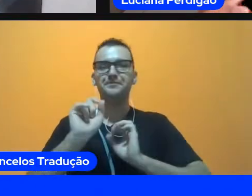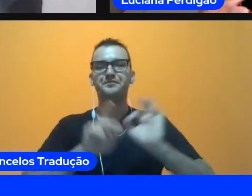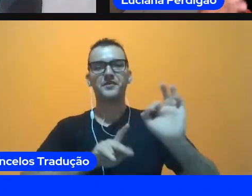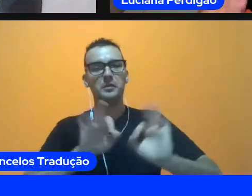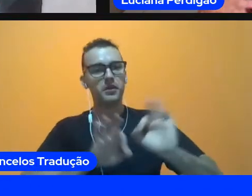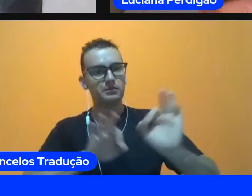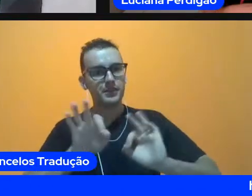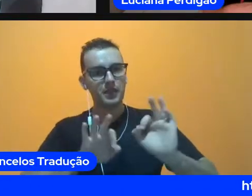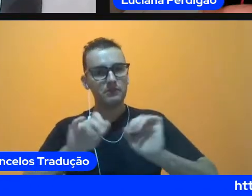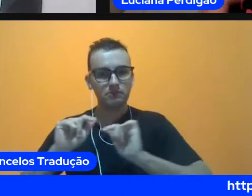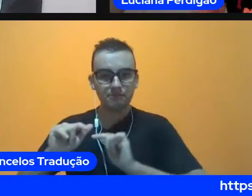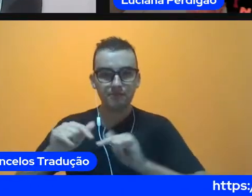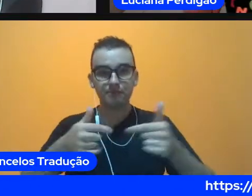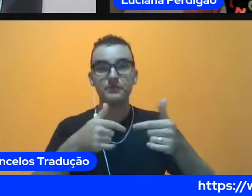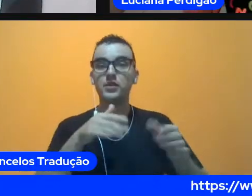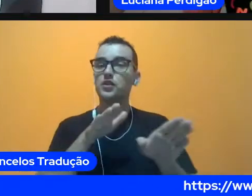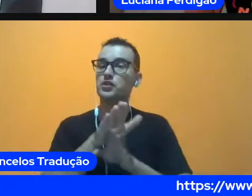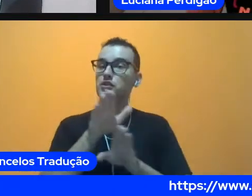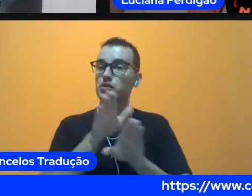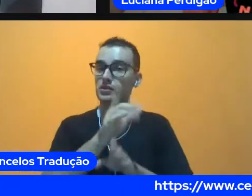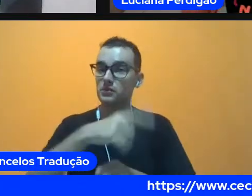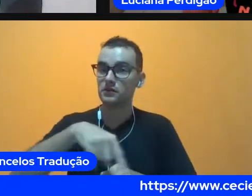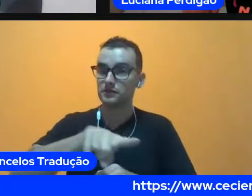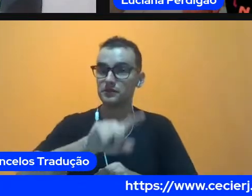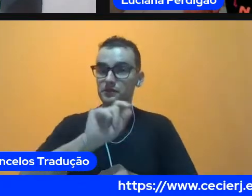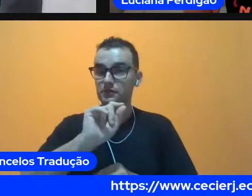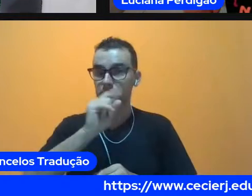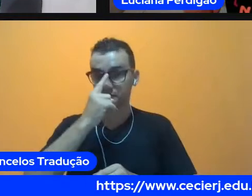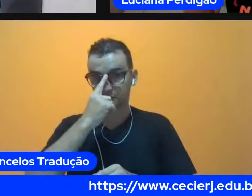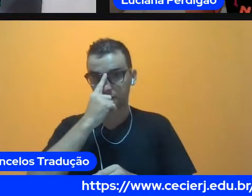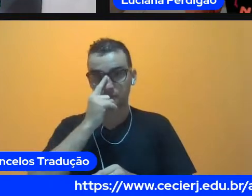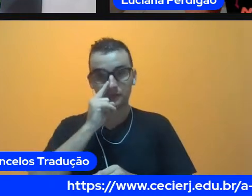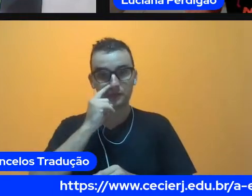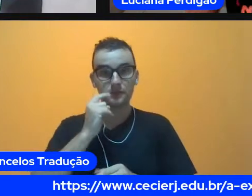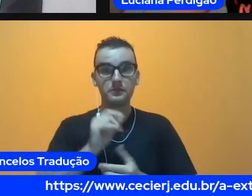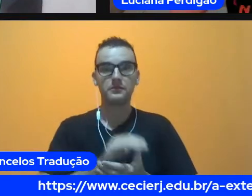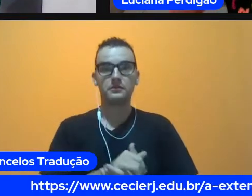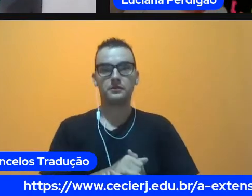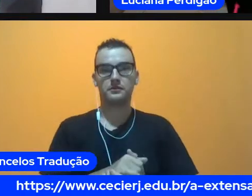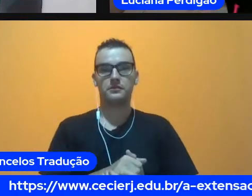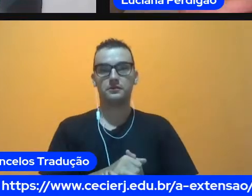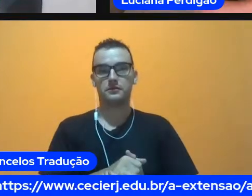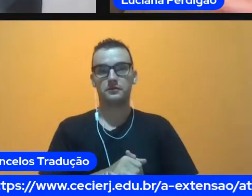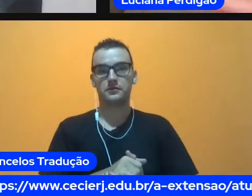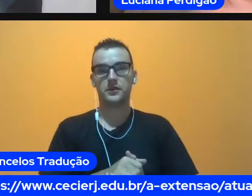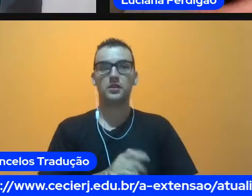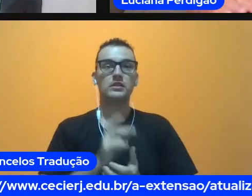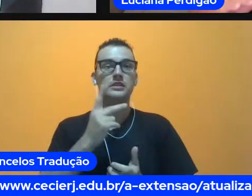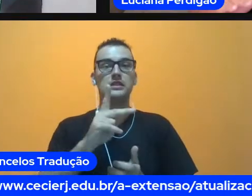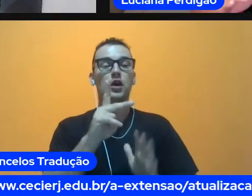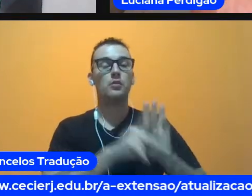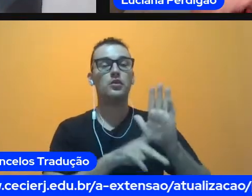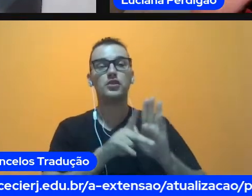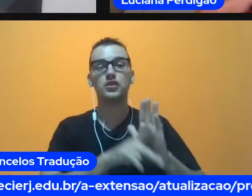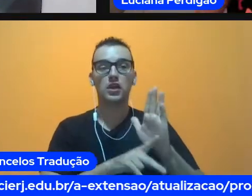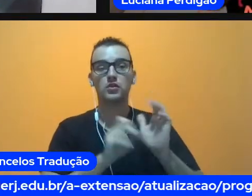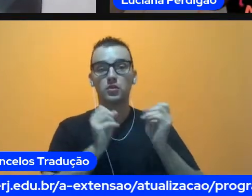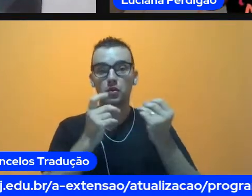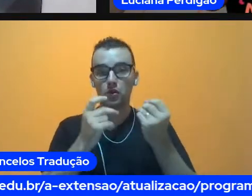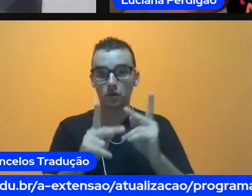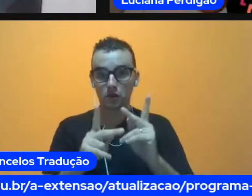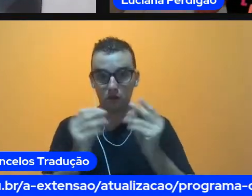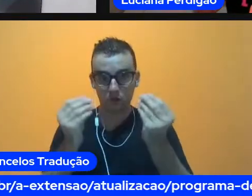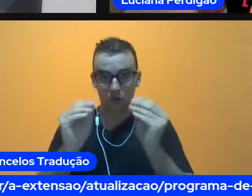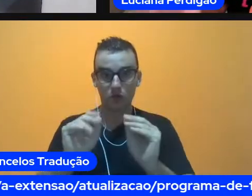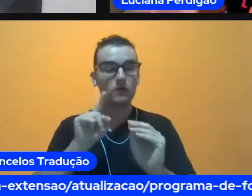dica que eu dou é, assim que você submeter o seu projeto, você não pode fazer pesquisa, você não pode fazer nada. Não, você não